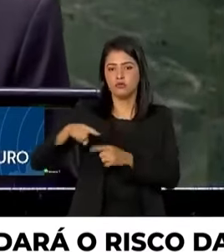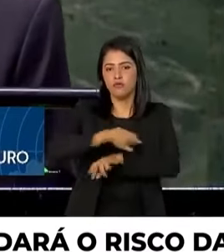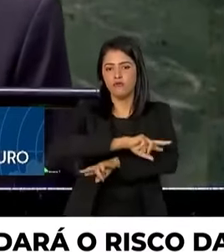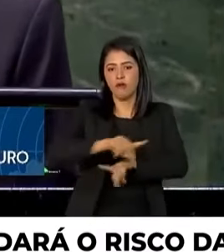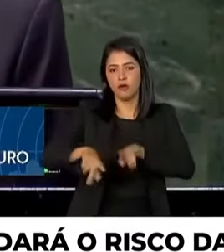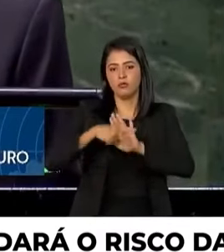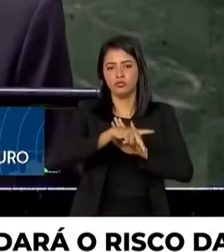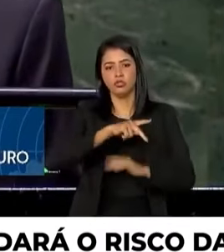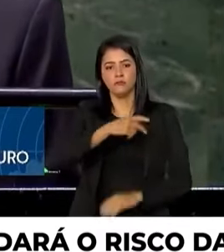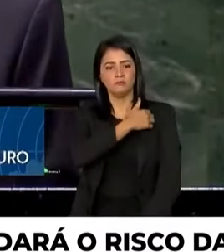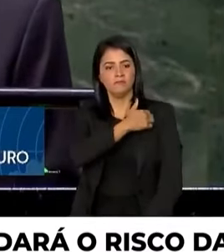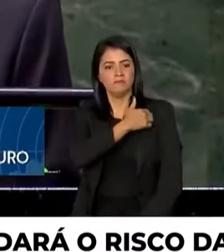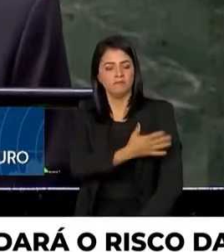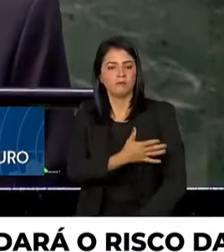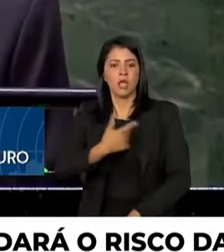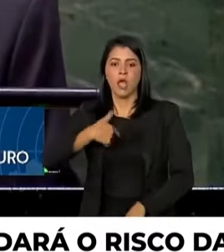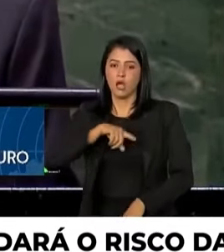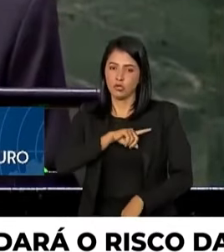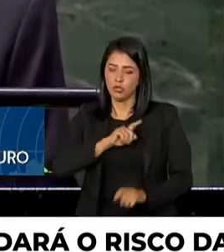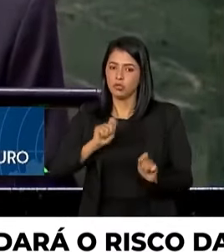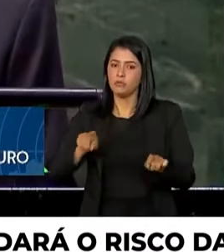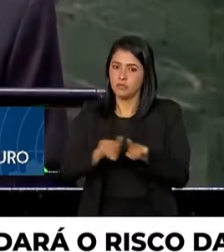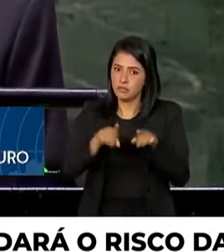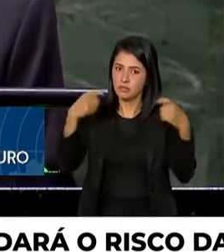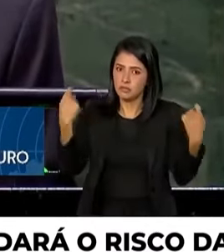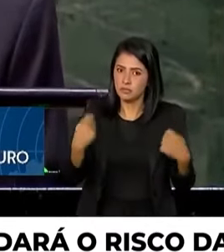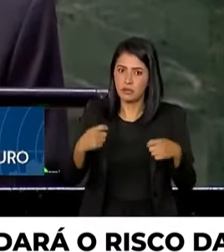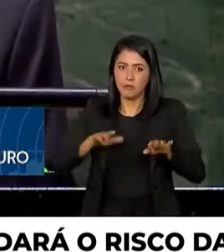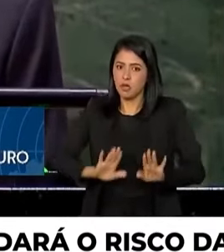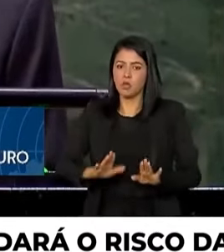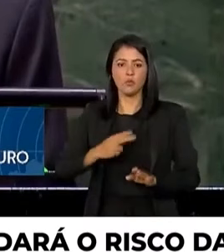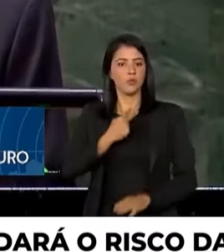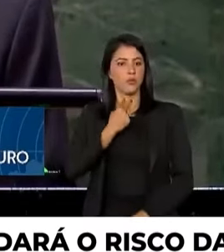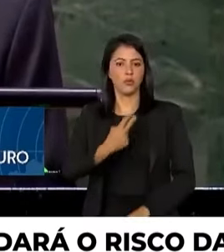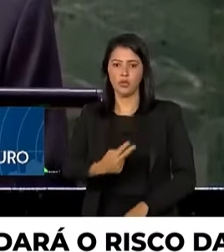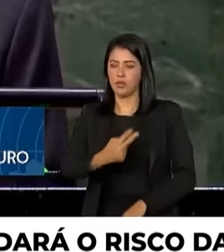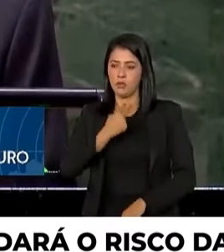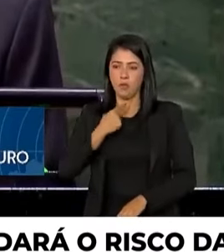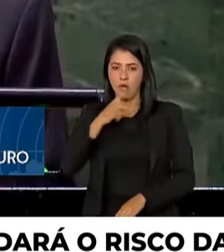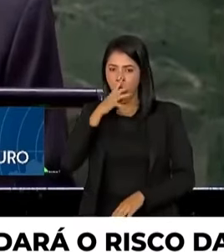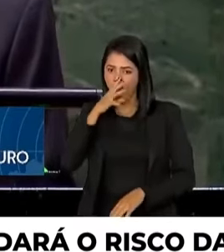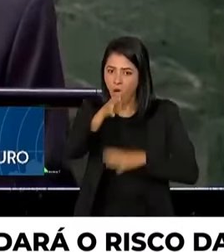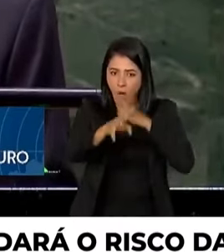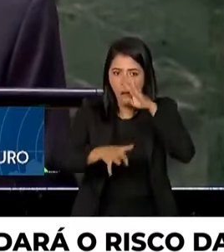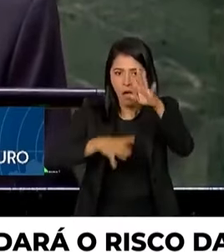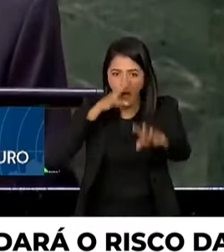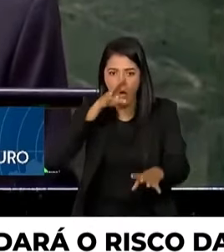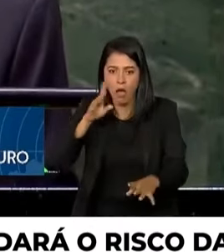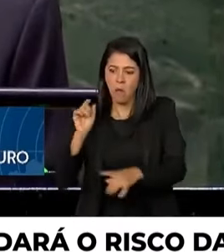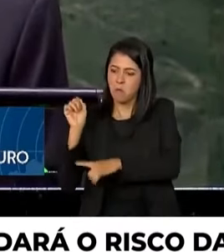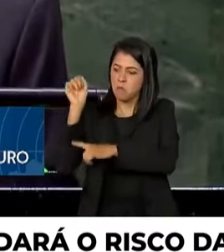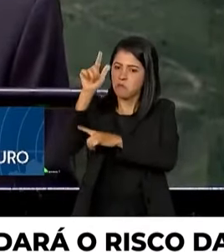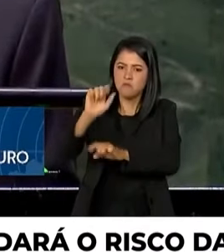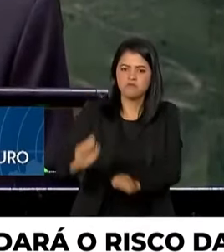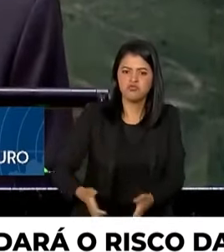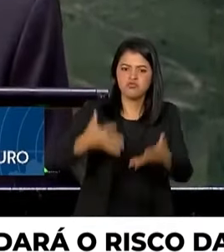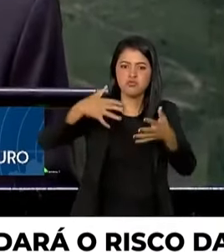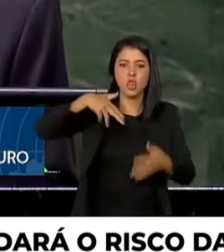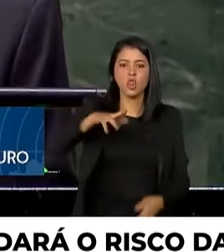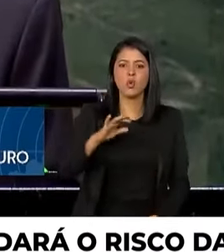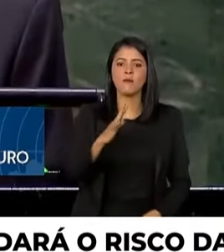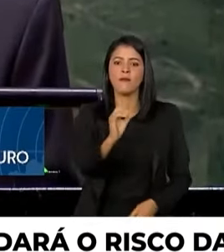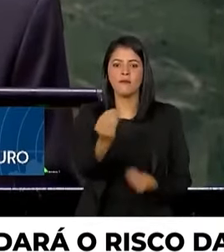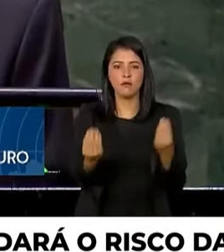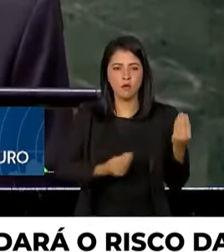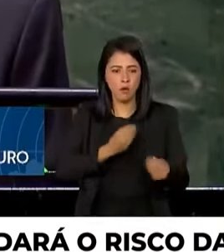é sempre o primeiro que era o primeiro a falar então foi foi eh ficando como corriqueiro e